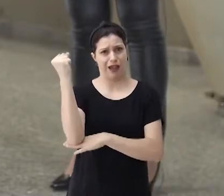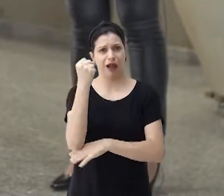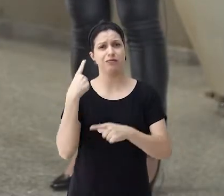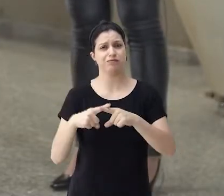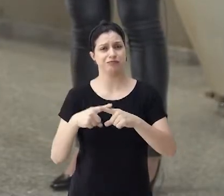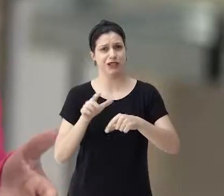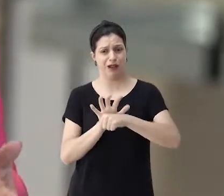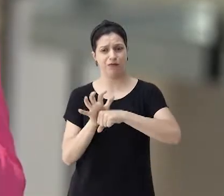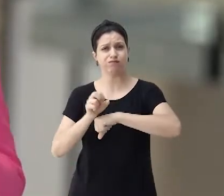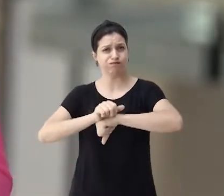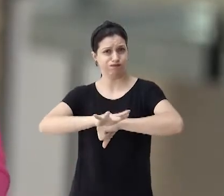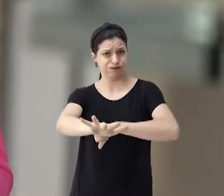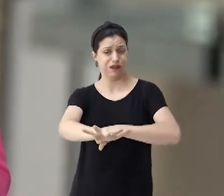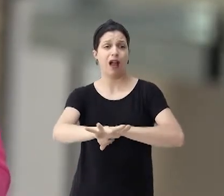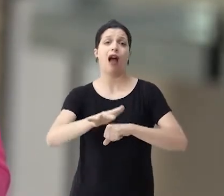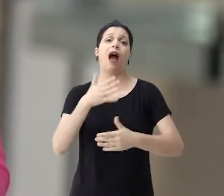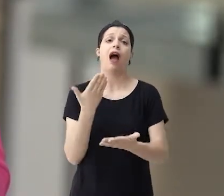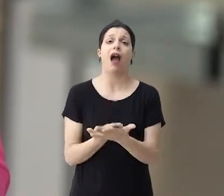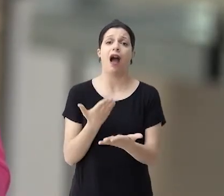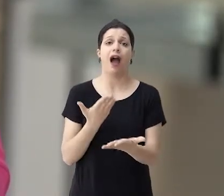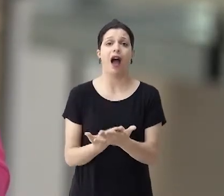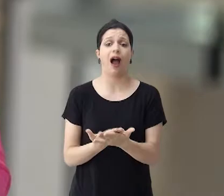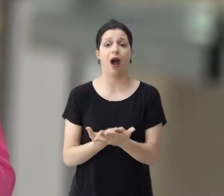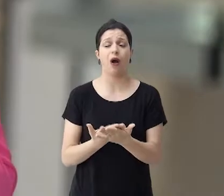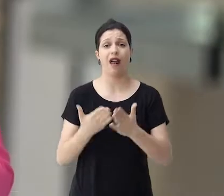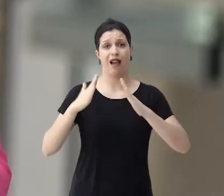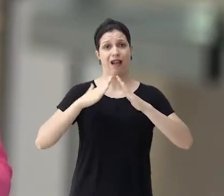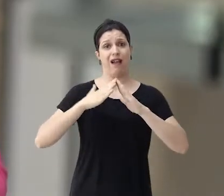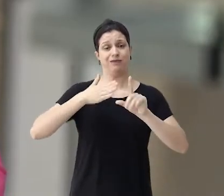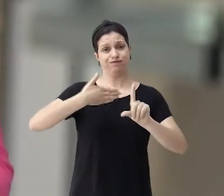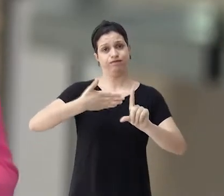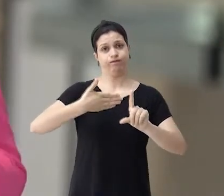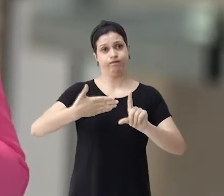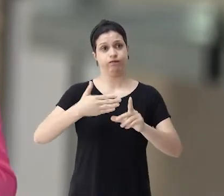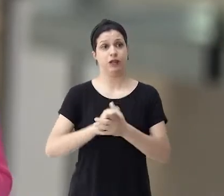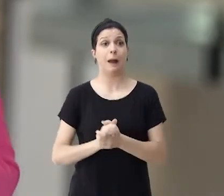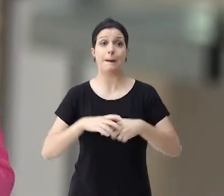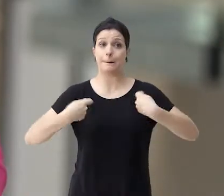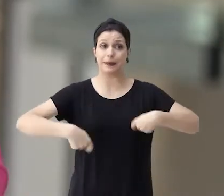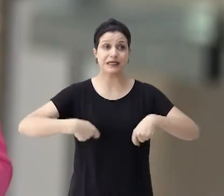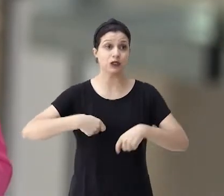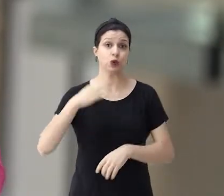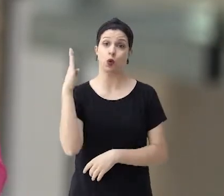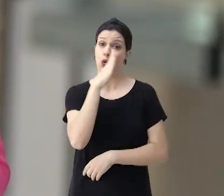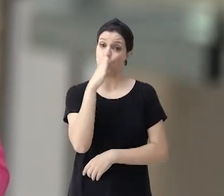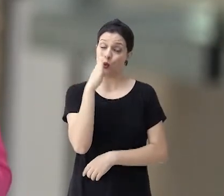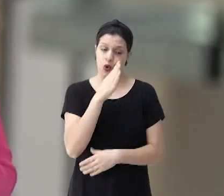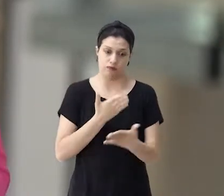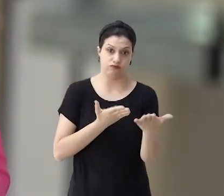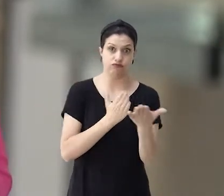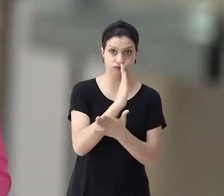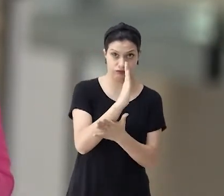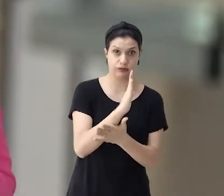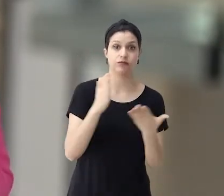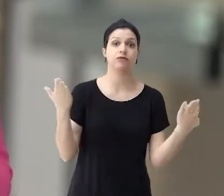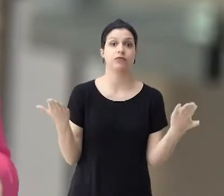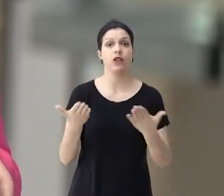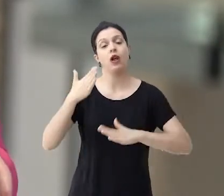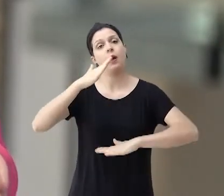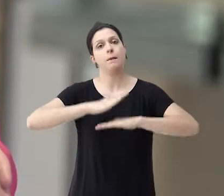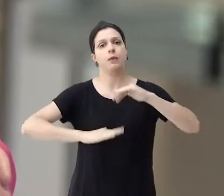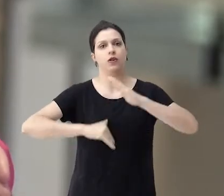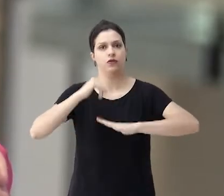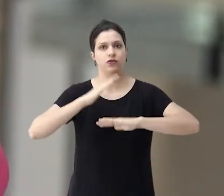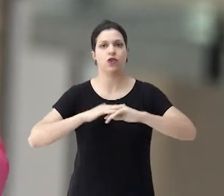pela pandemia, já que as aulas passaram a ser remotas. Medida emergencial foi aprovada e